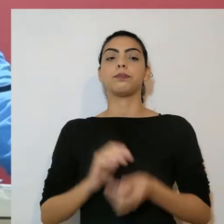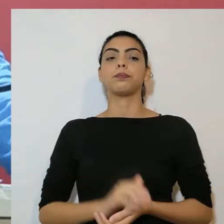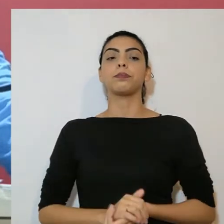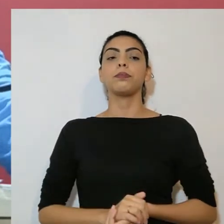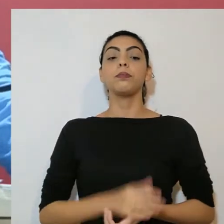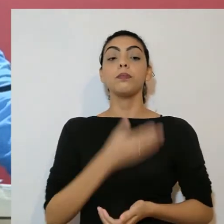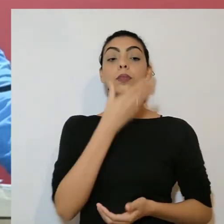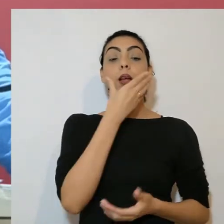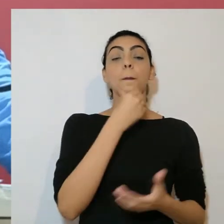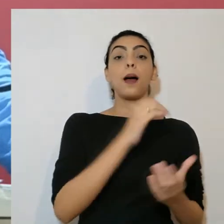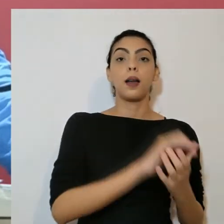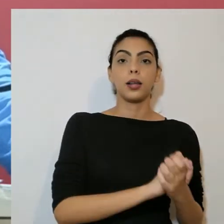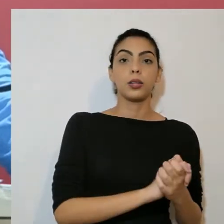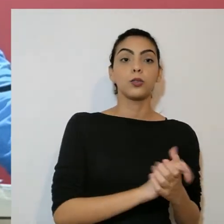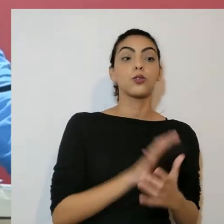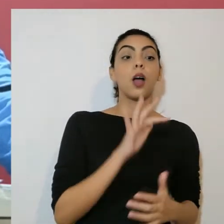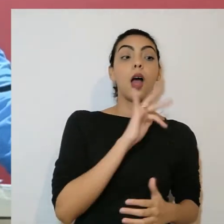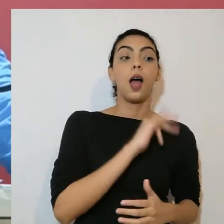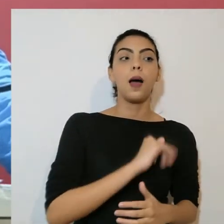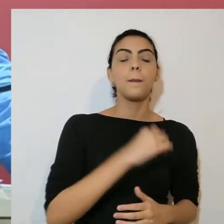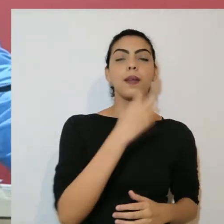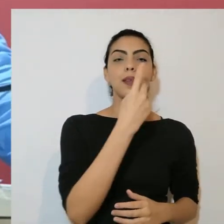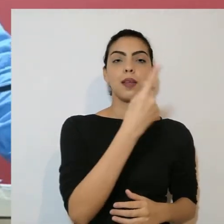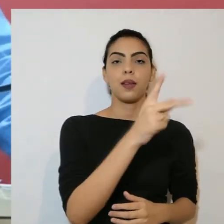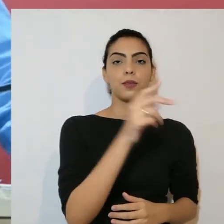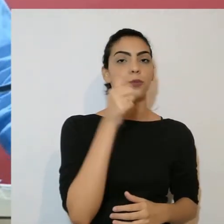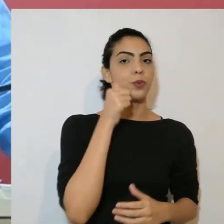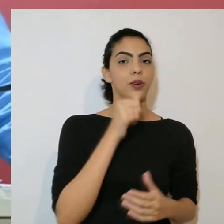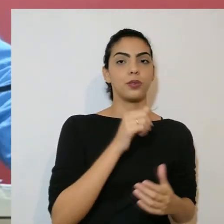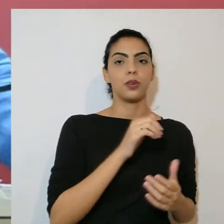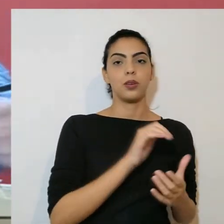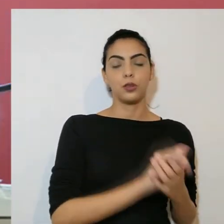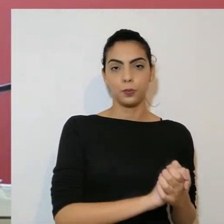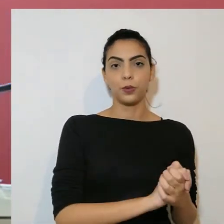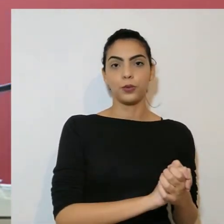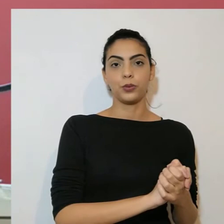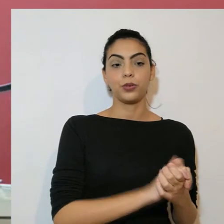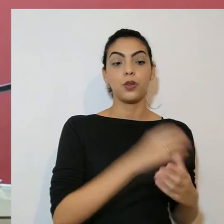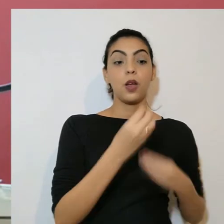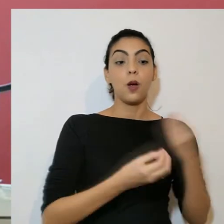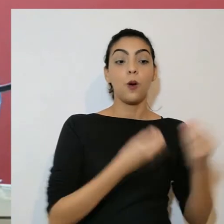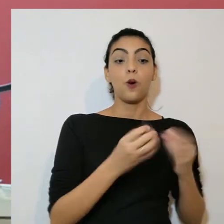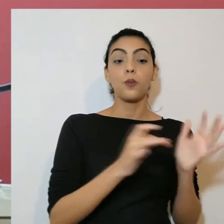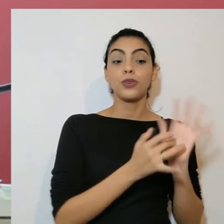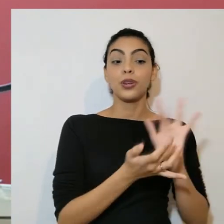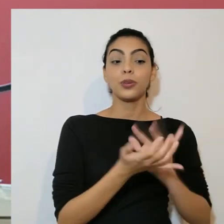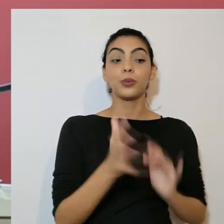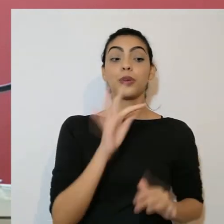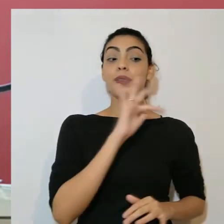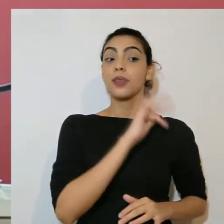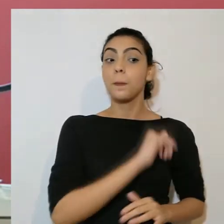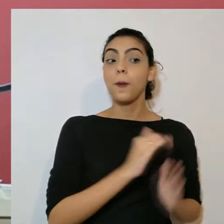o seguinte: maridos, amem suas mulheres, assim como